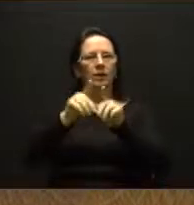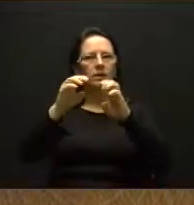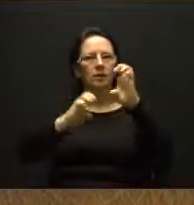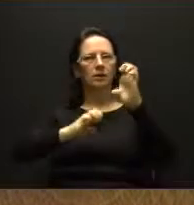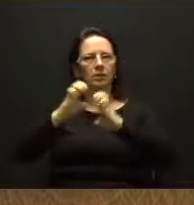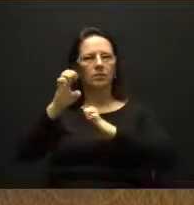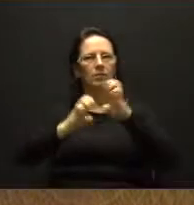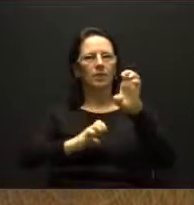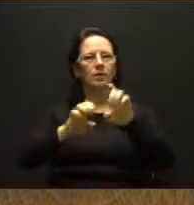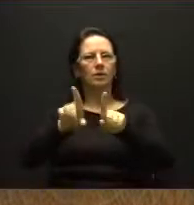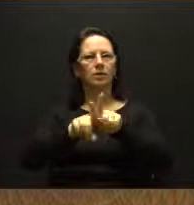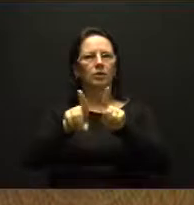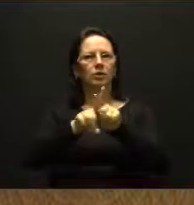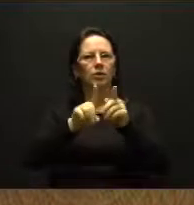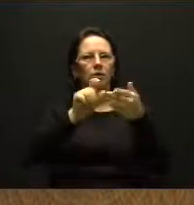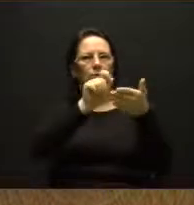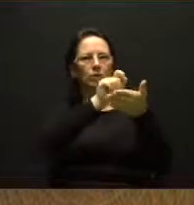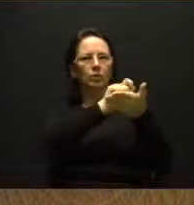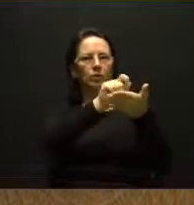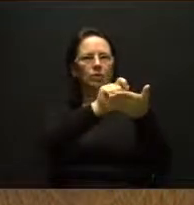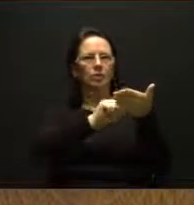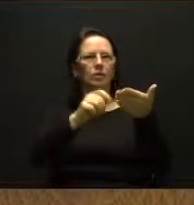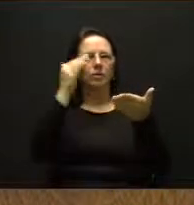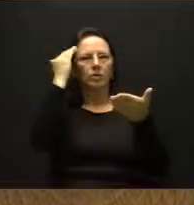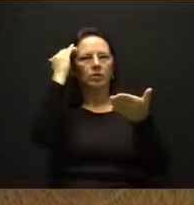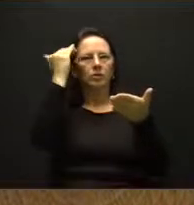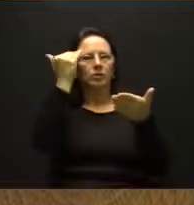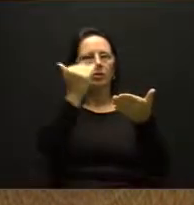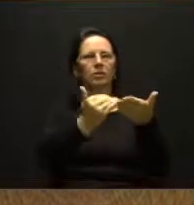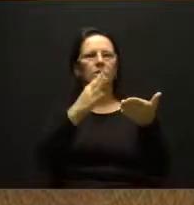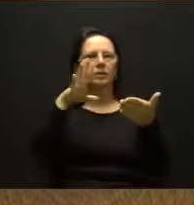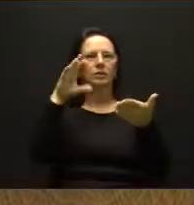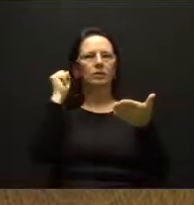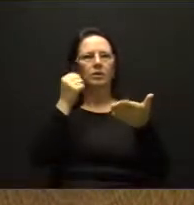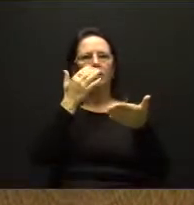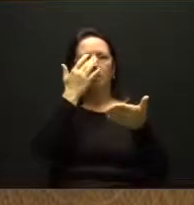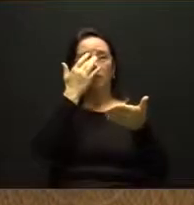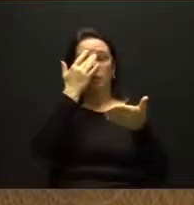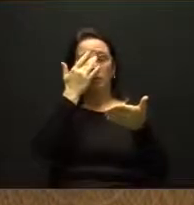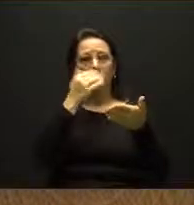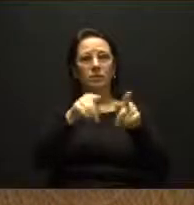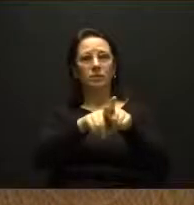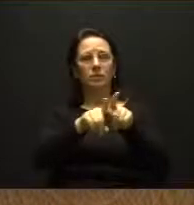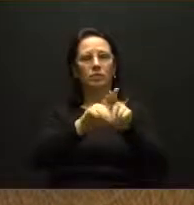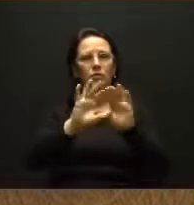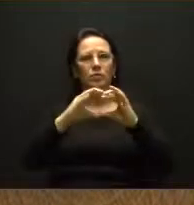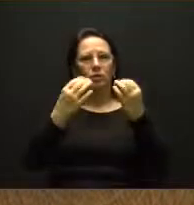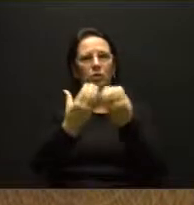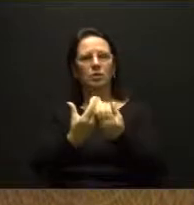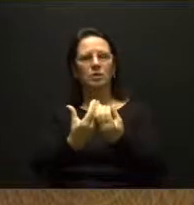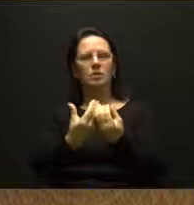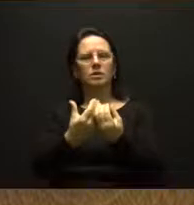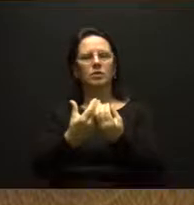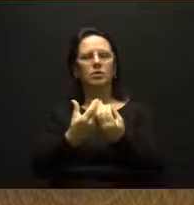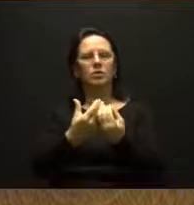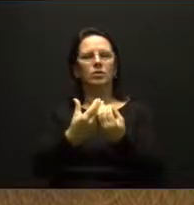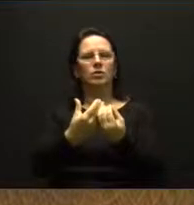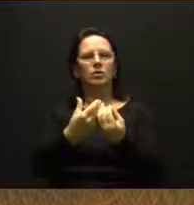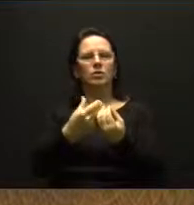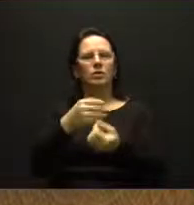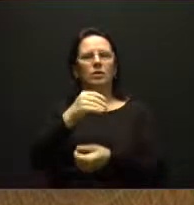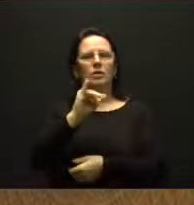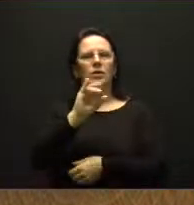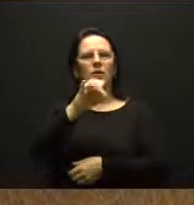quer observar as formalidades regimentais e após ouvido o douto plenário seja formada uma comissão especial de inquérito composta